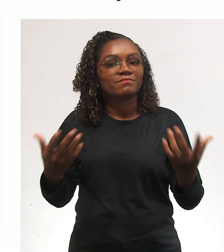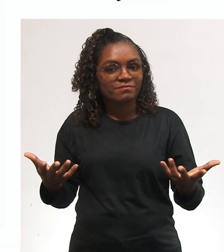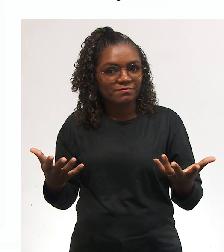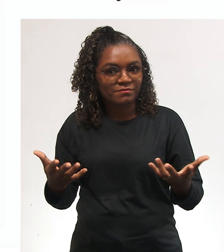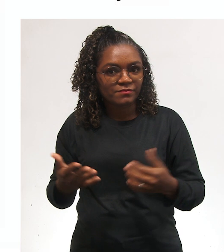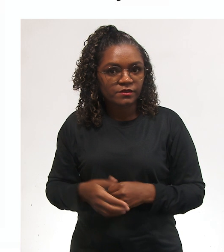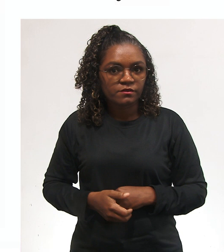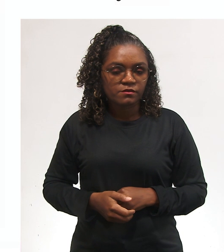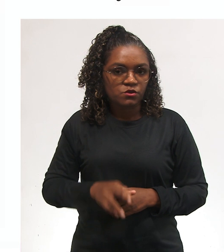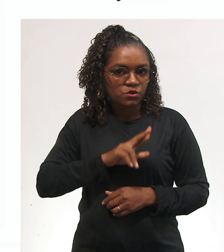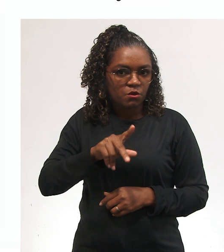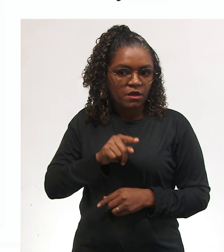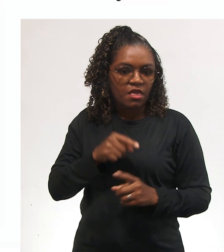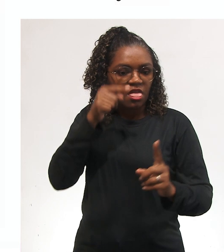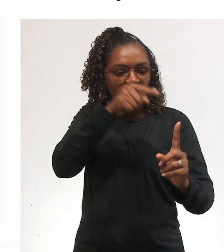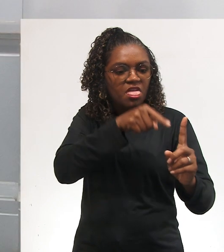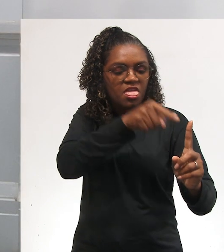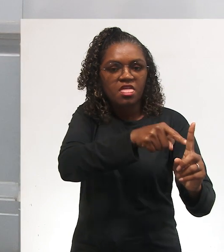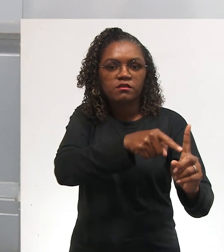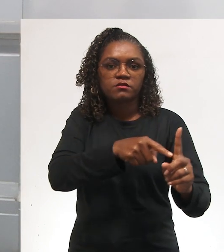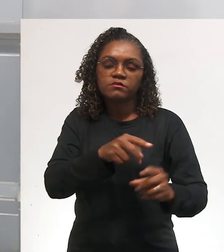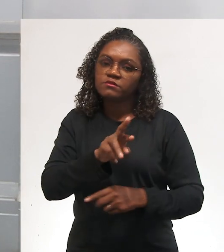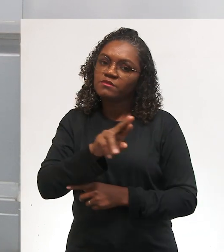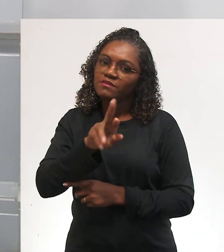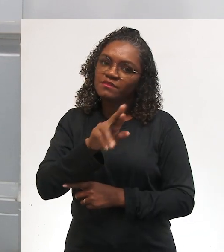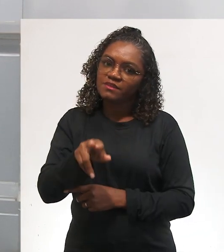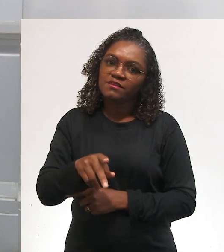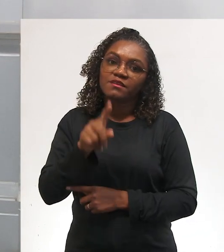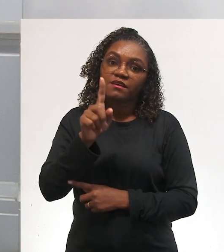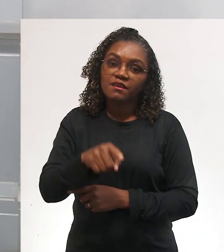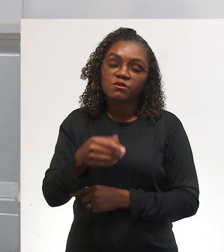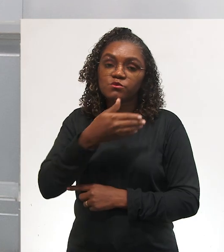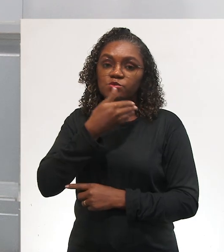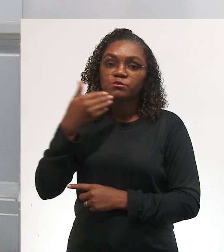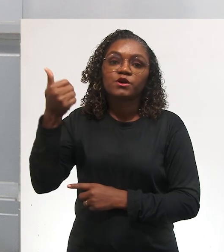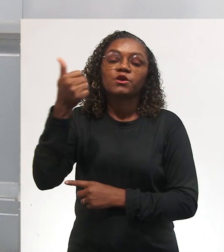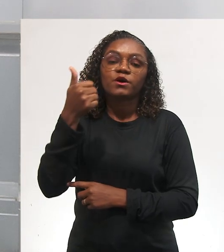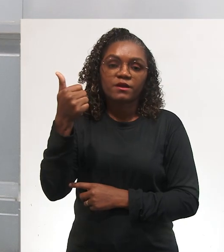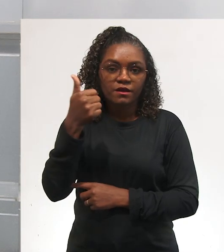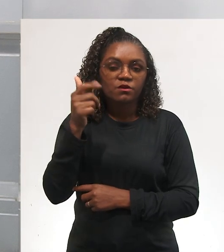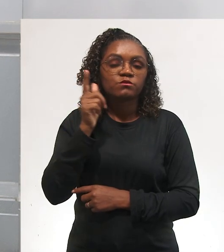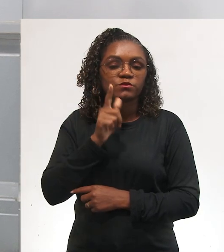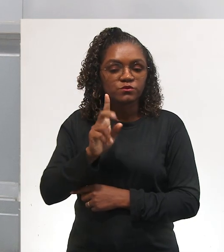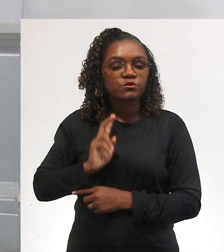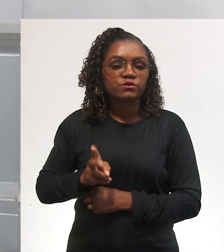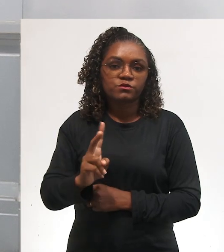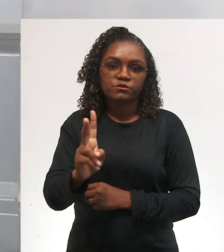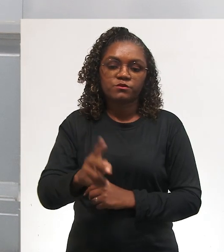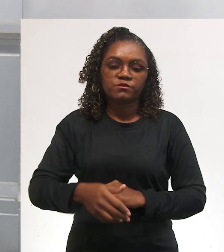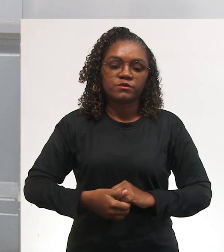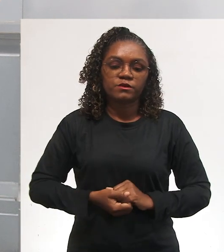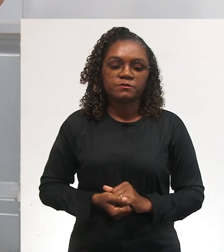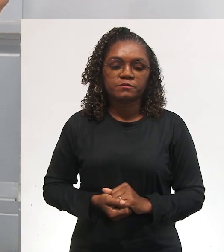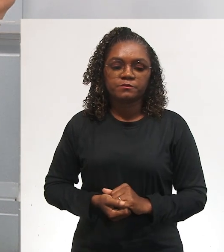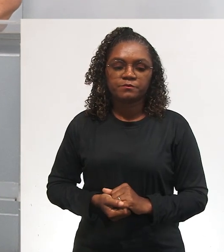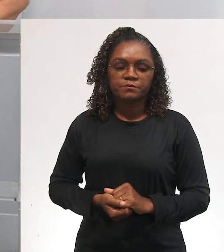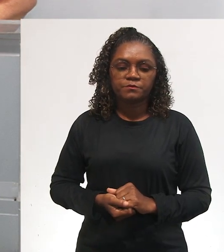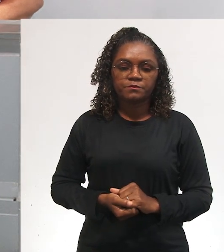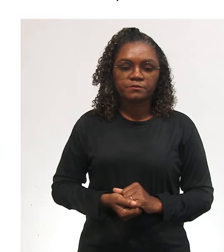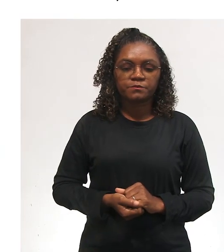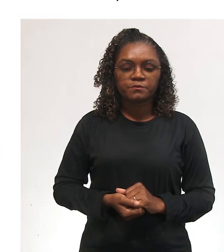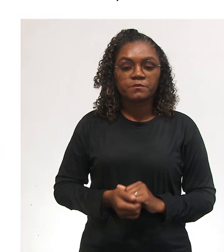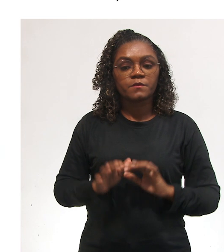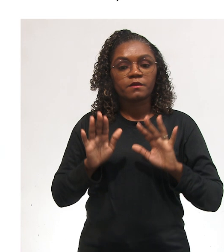eu disse, não é achar culpados, é achar a solução de problemas para que possa melhorar sempre. Vamos em